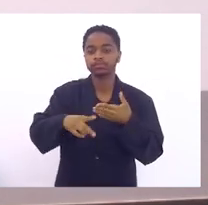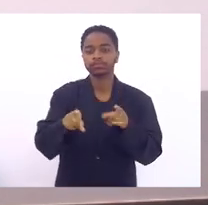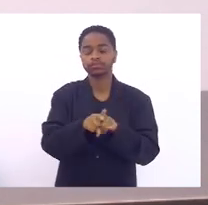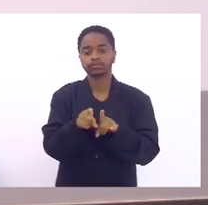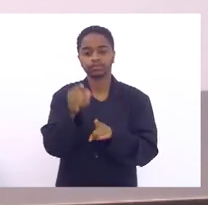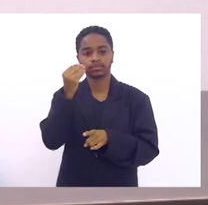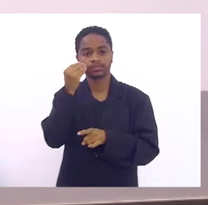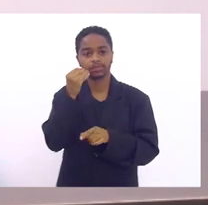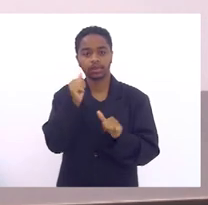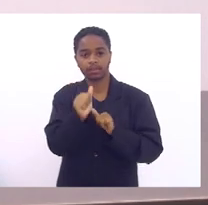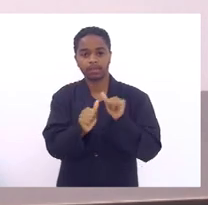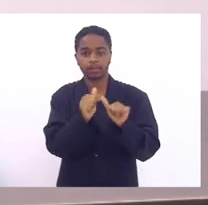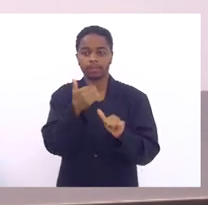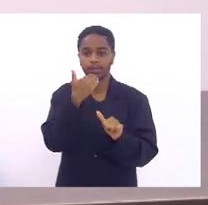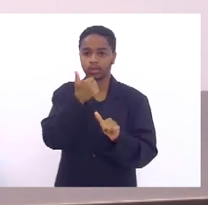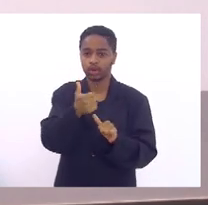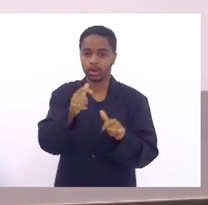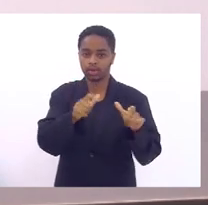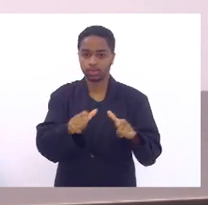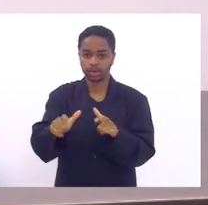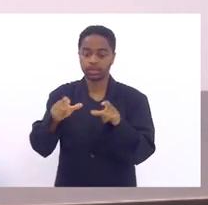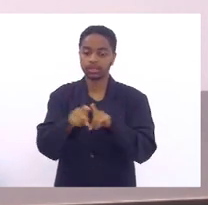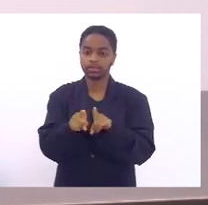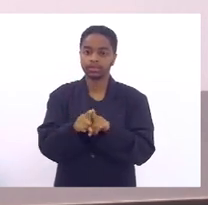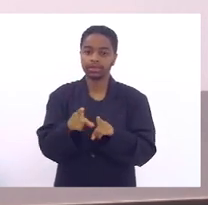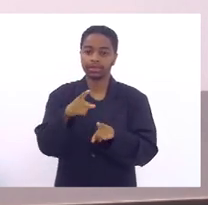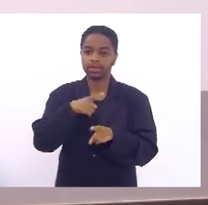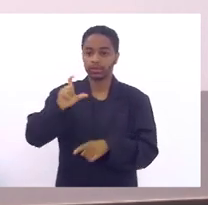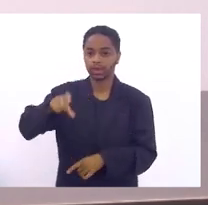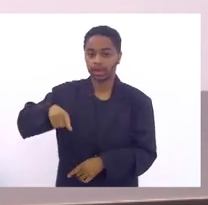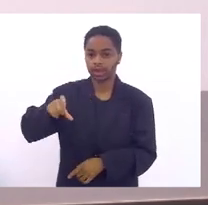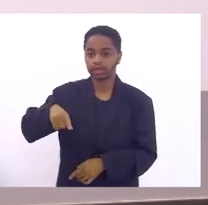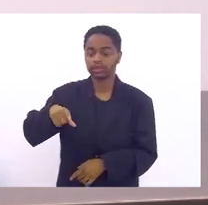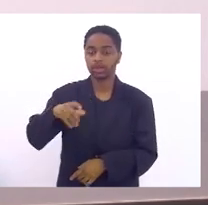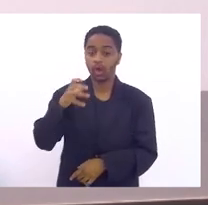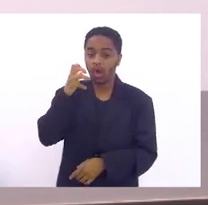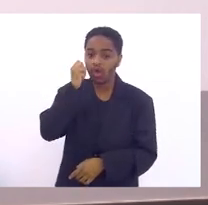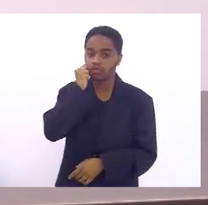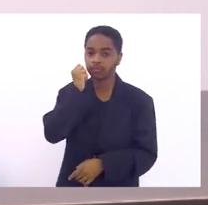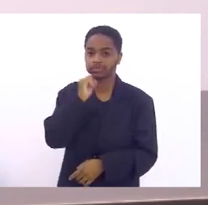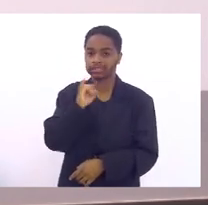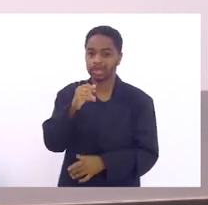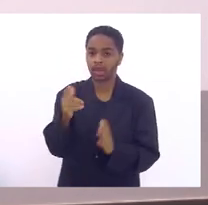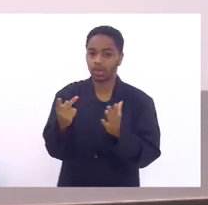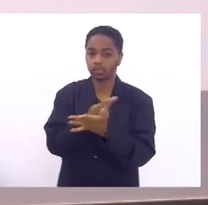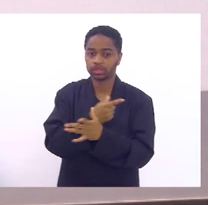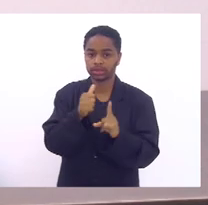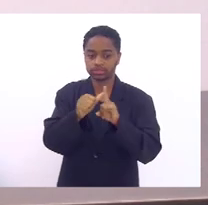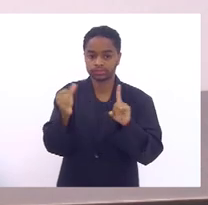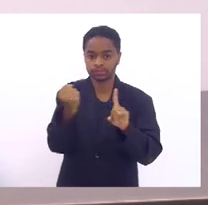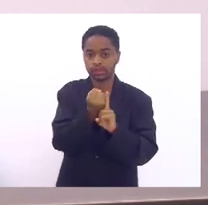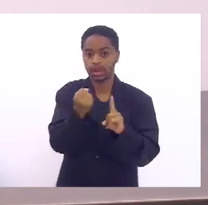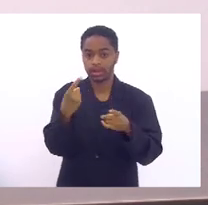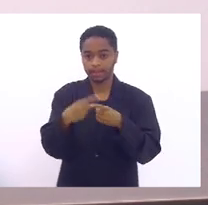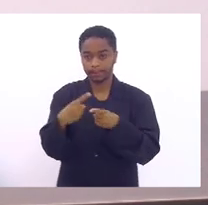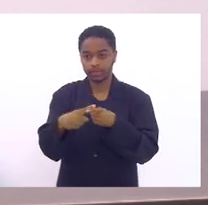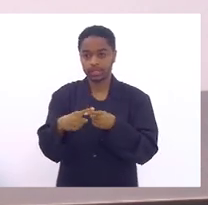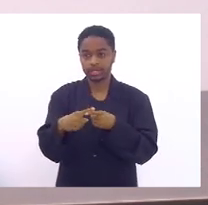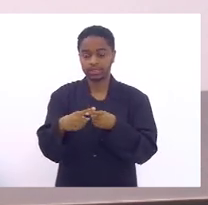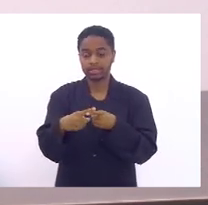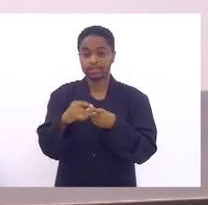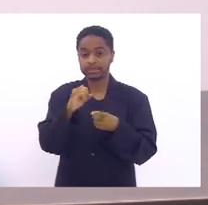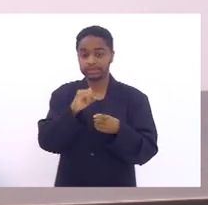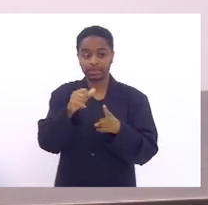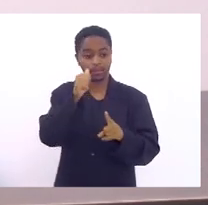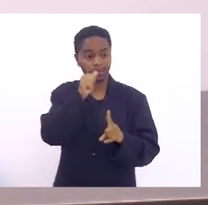aprimorar esse espaço né a gente também tem o cartão órfãos do feminicídio que foi uma preocupação trazida aqui né os órfãos das Mulheres